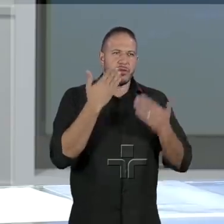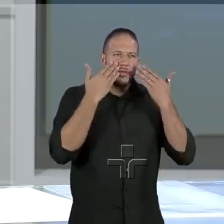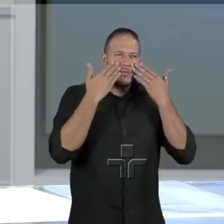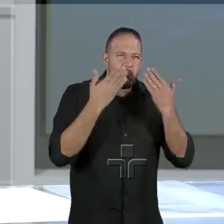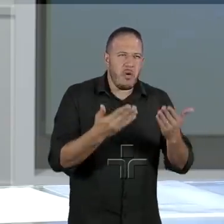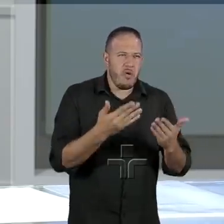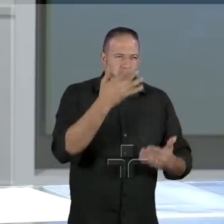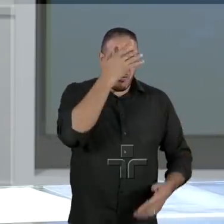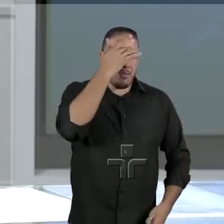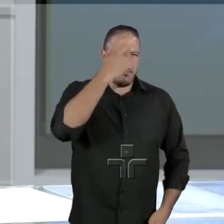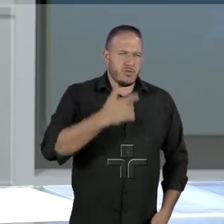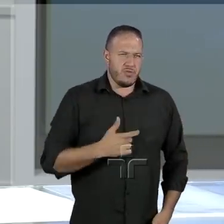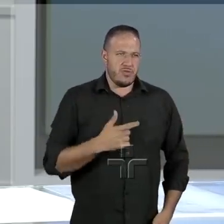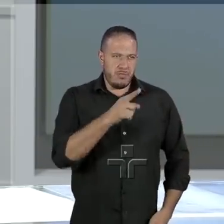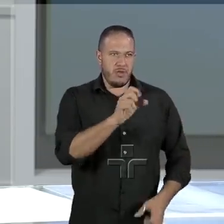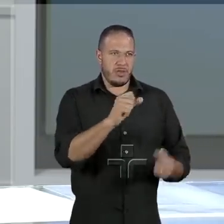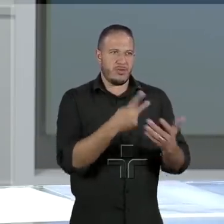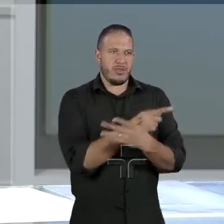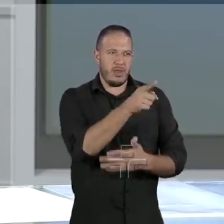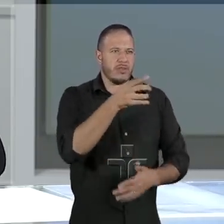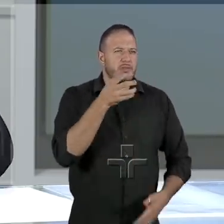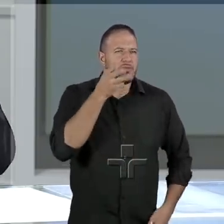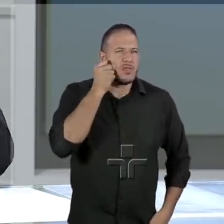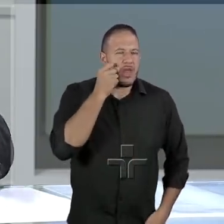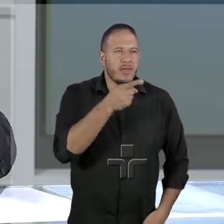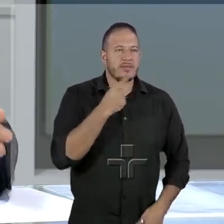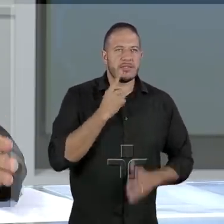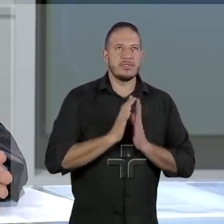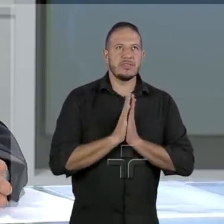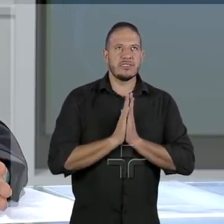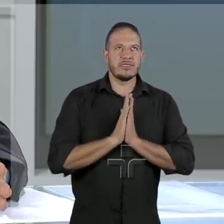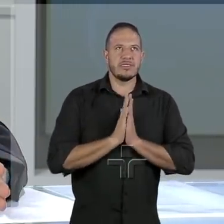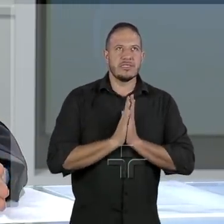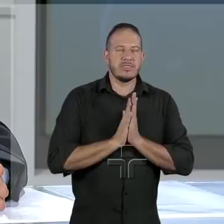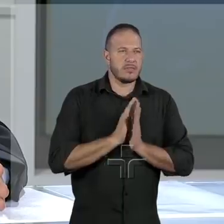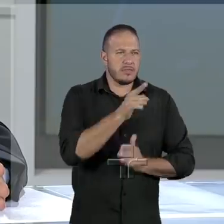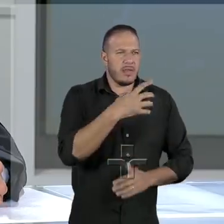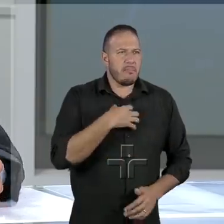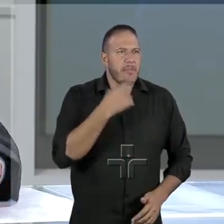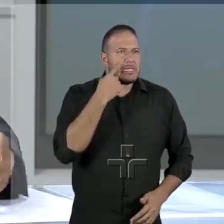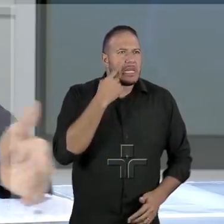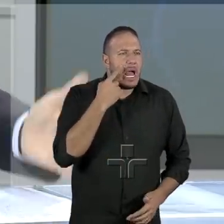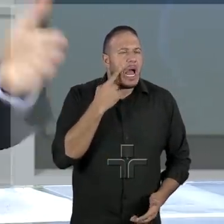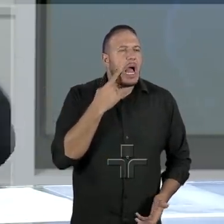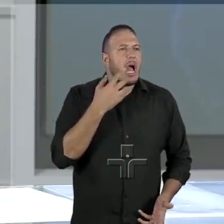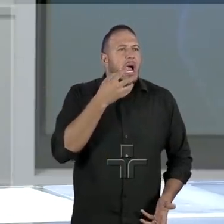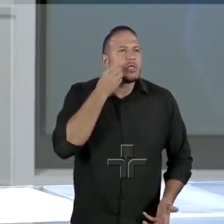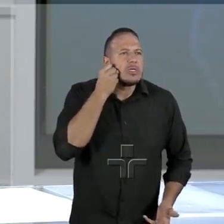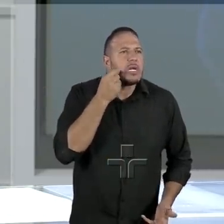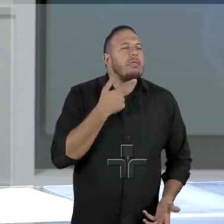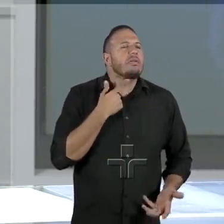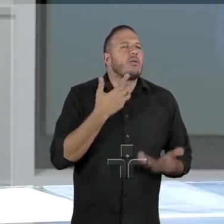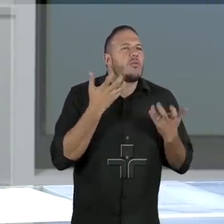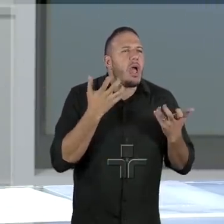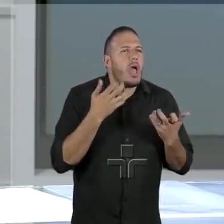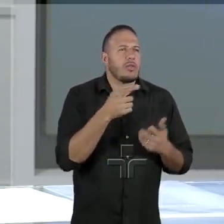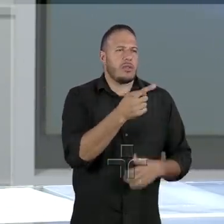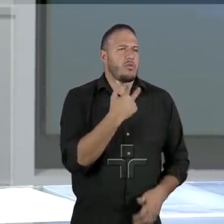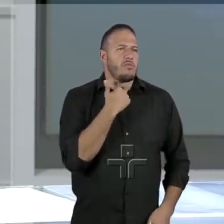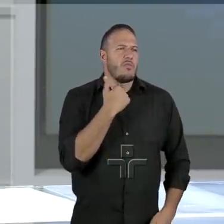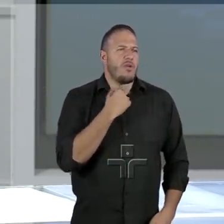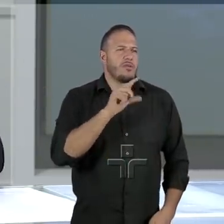pessoa que pode ser adotada há uma expectativa tão grande de adoção, porque se ela não ocorre